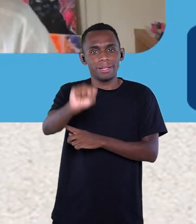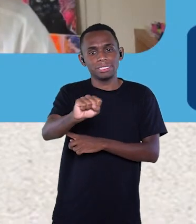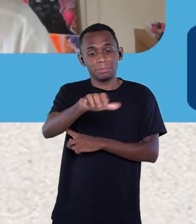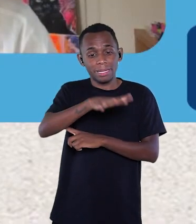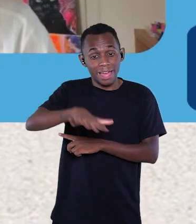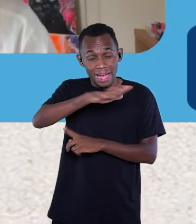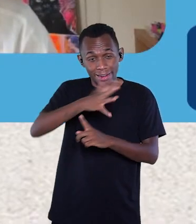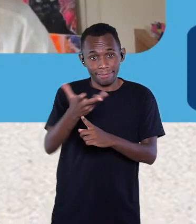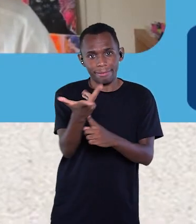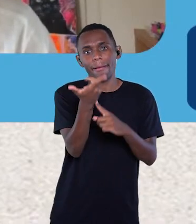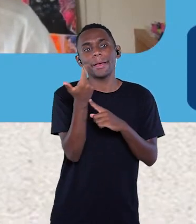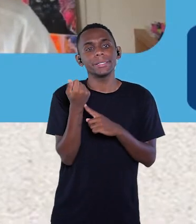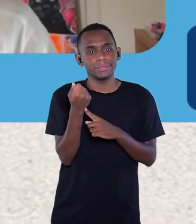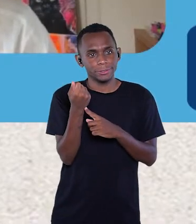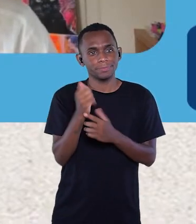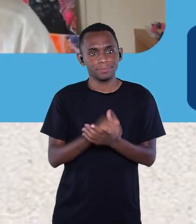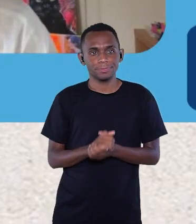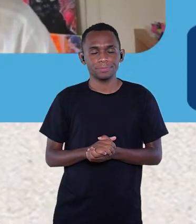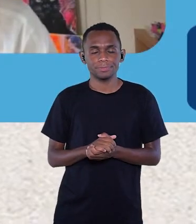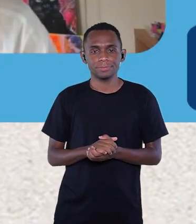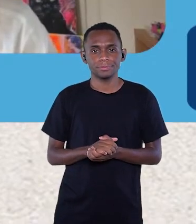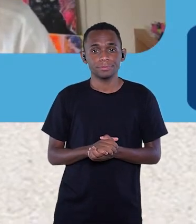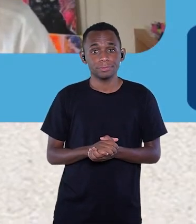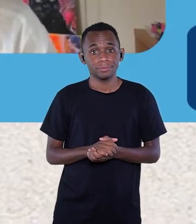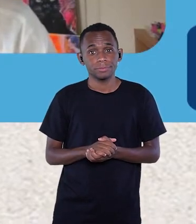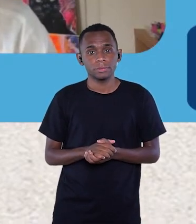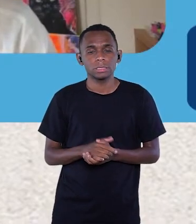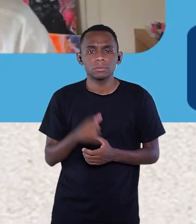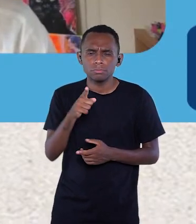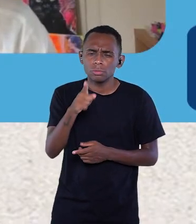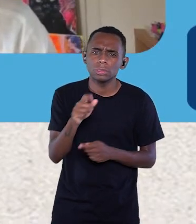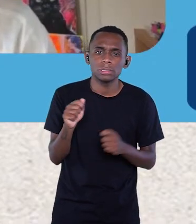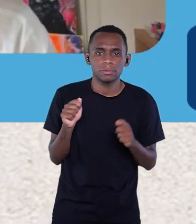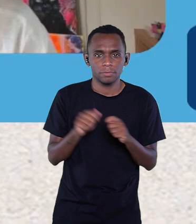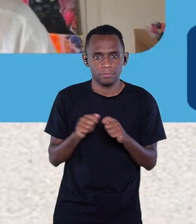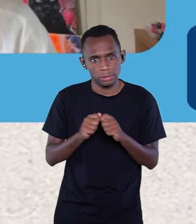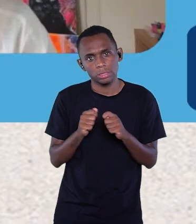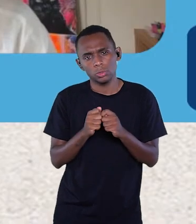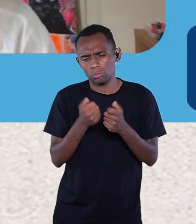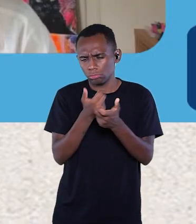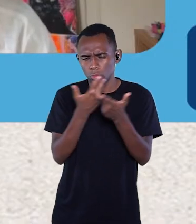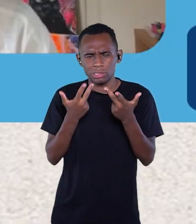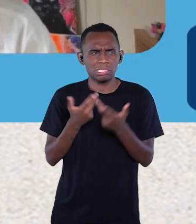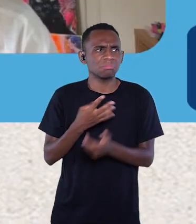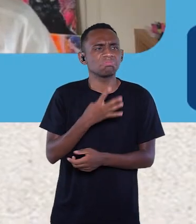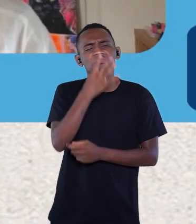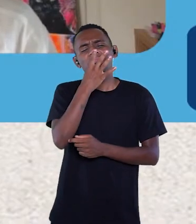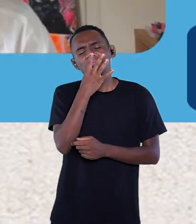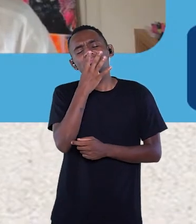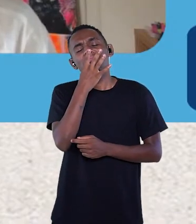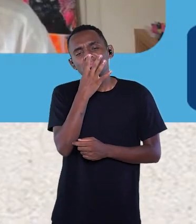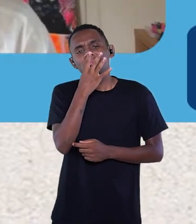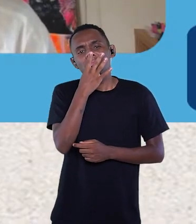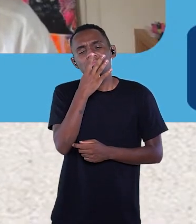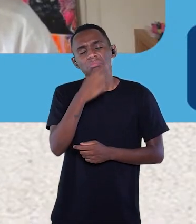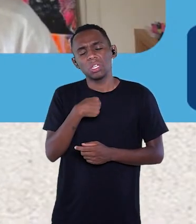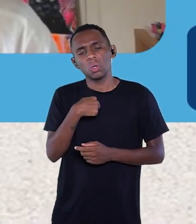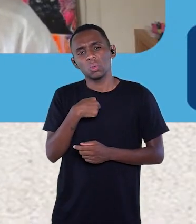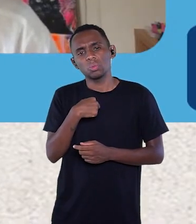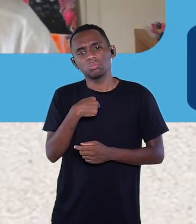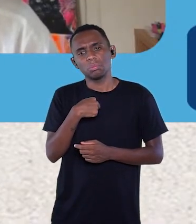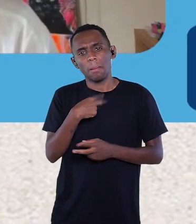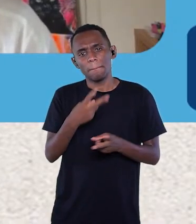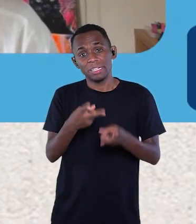arte, e que você fez, assim, uma coisa incrível, a meu ver, né,